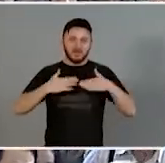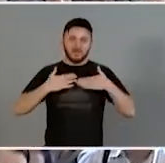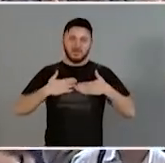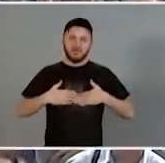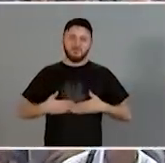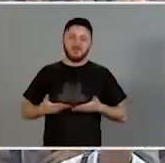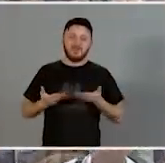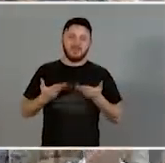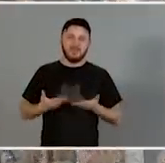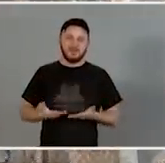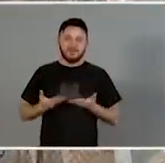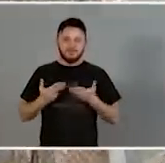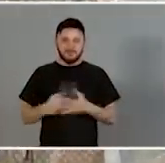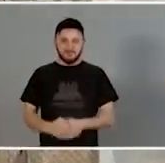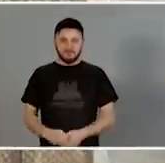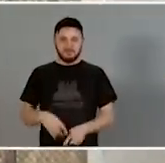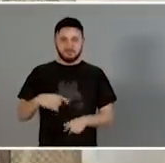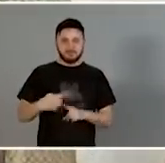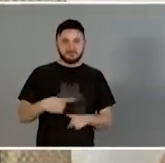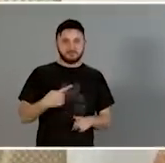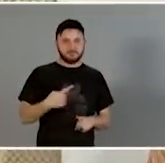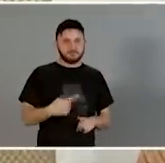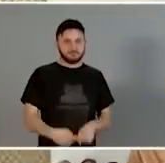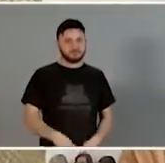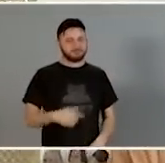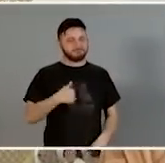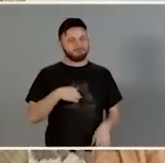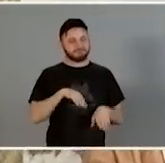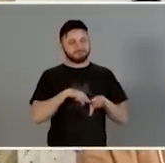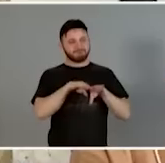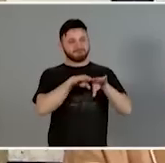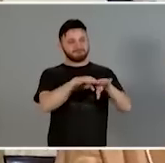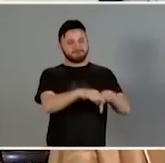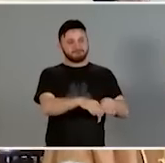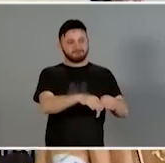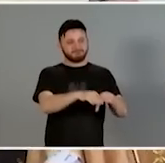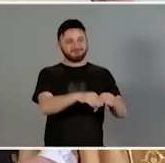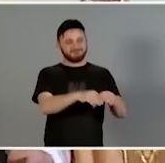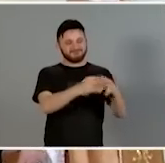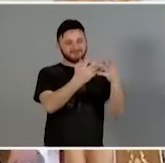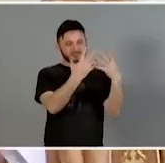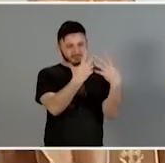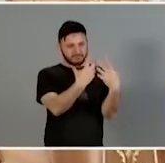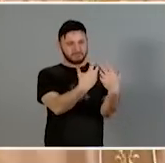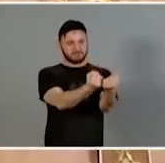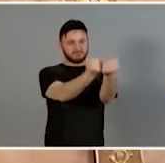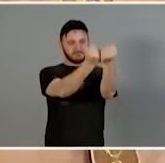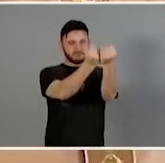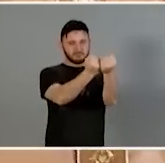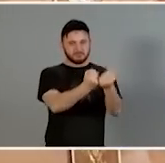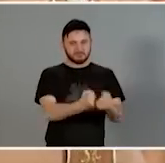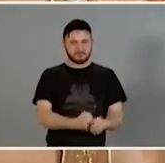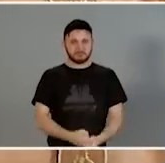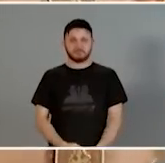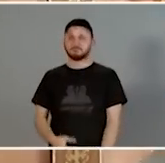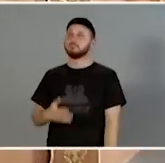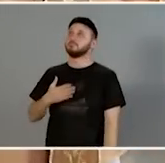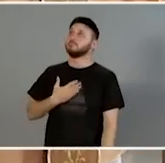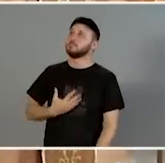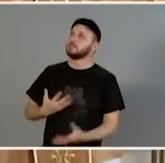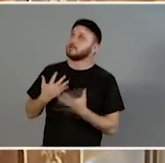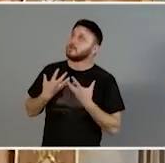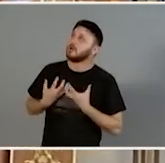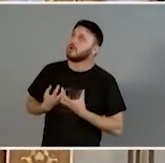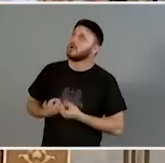aliviarei. O meu fardo tão pesado, ó Senhor, te